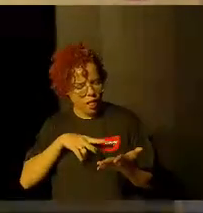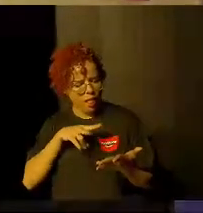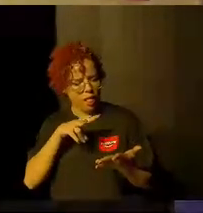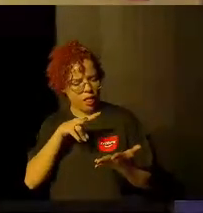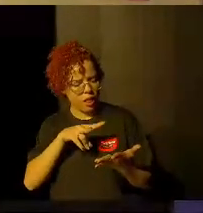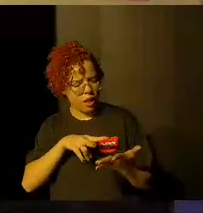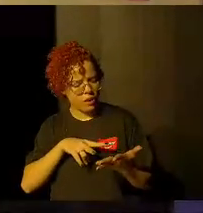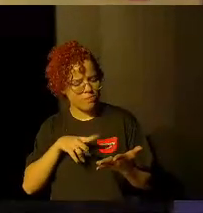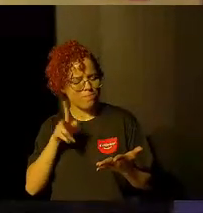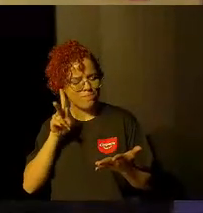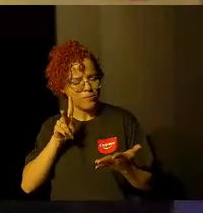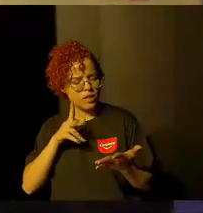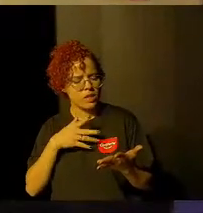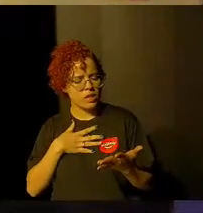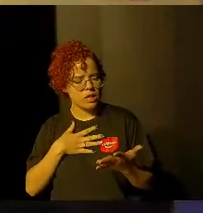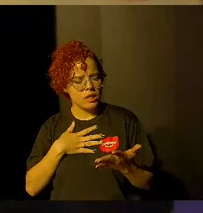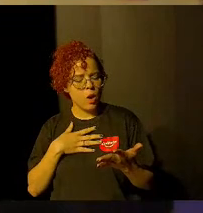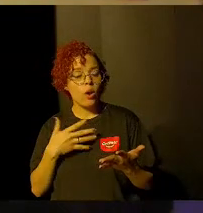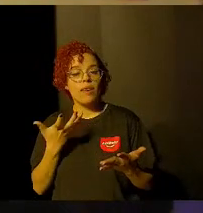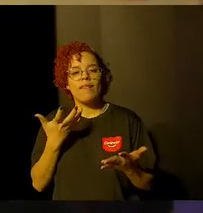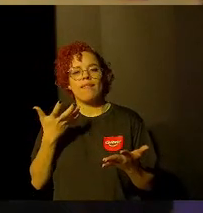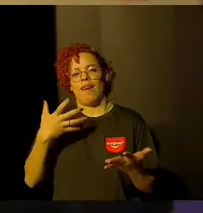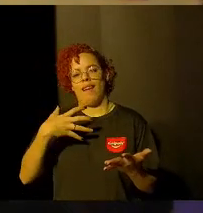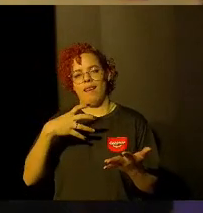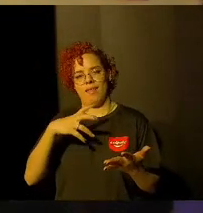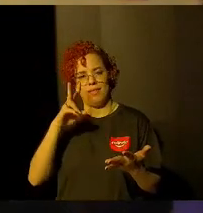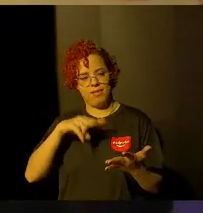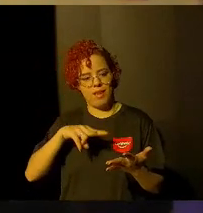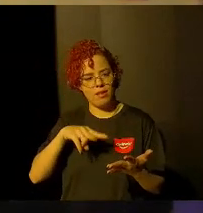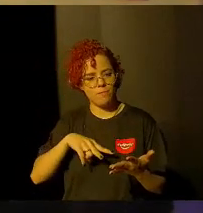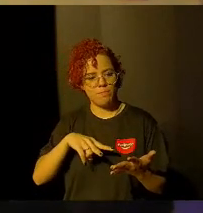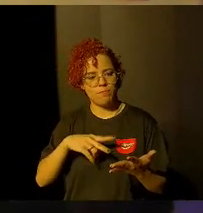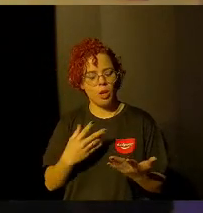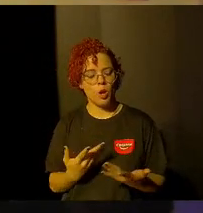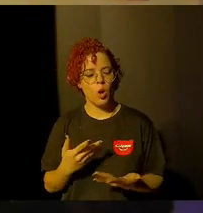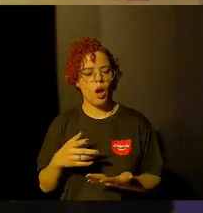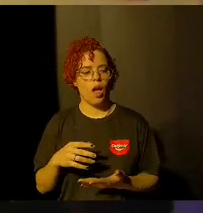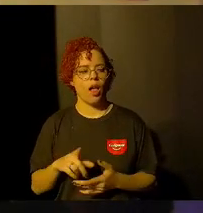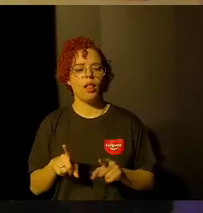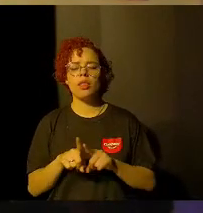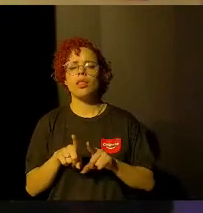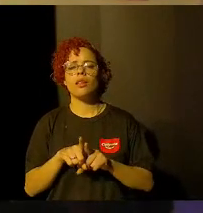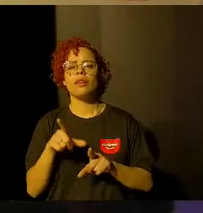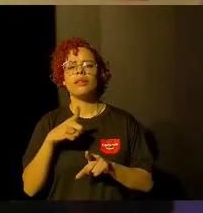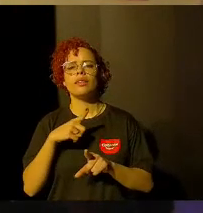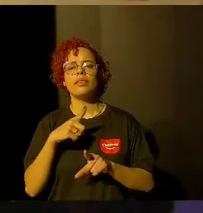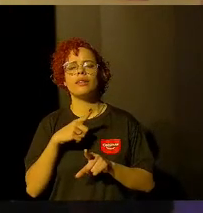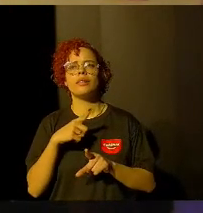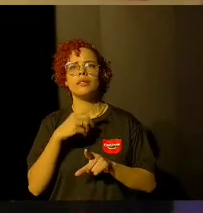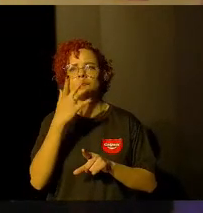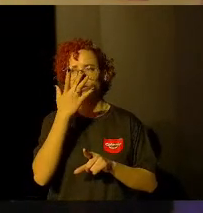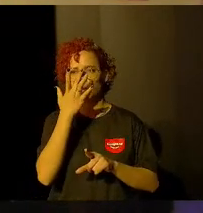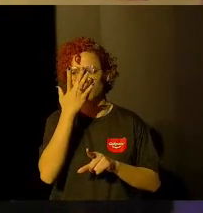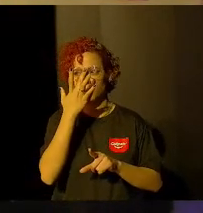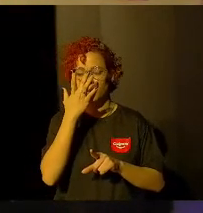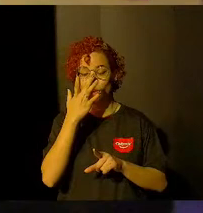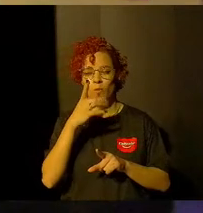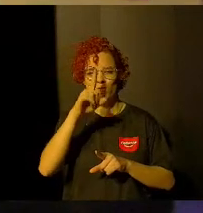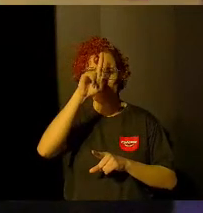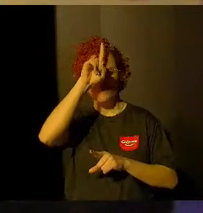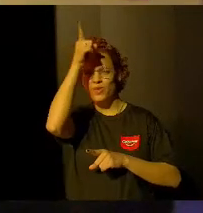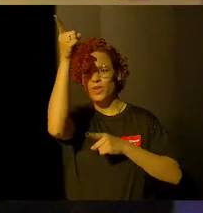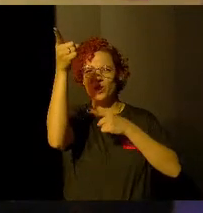ler naquele livro agora o meu livro também tem tem um mundo muito Imaginário